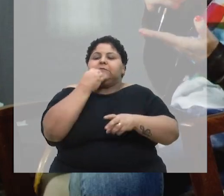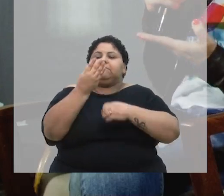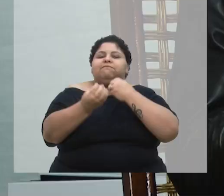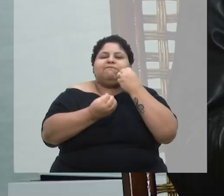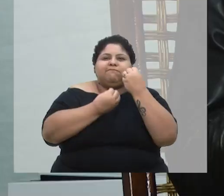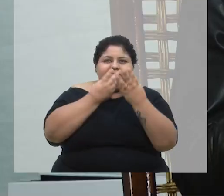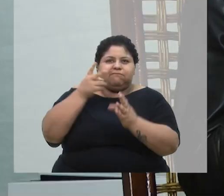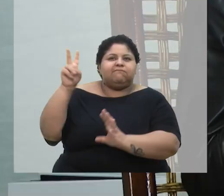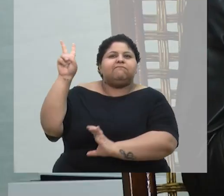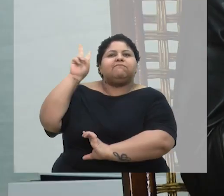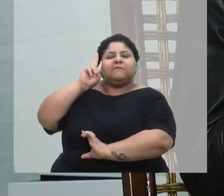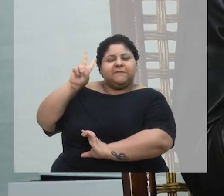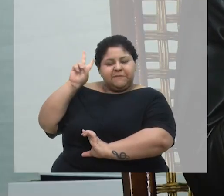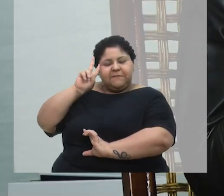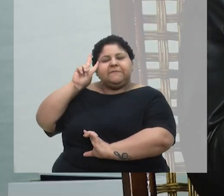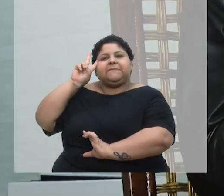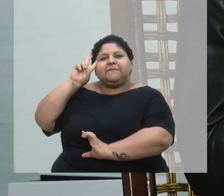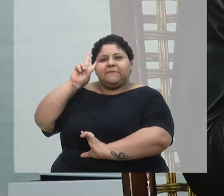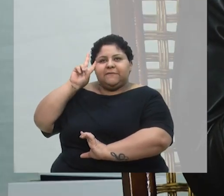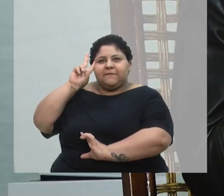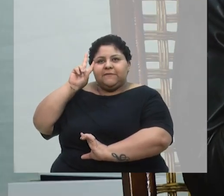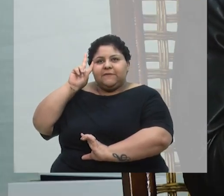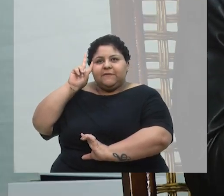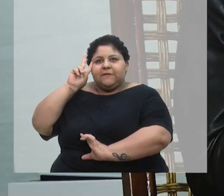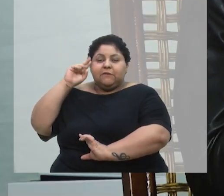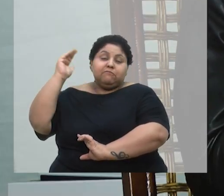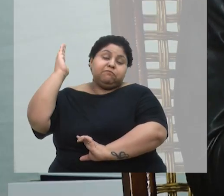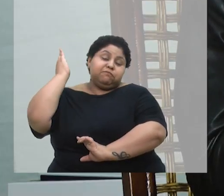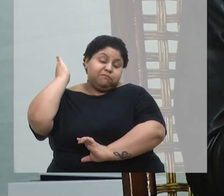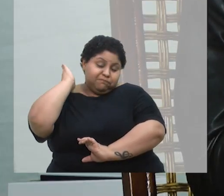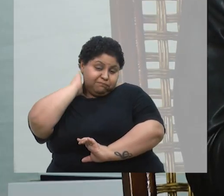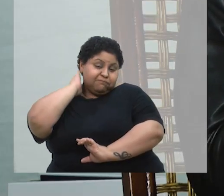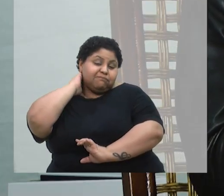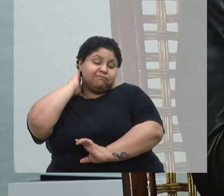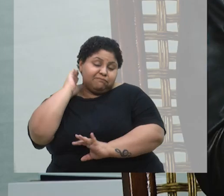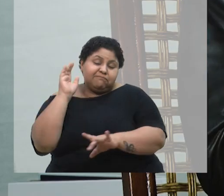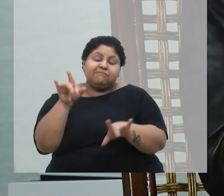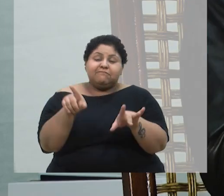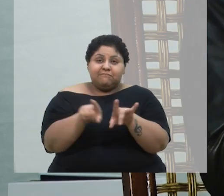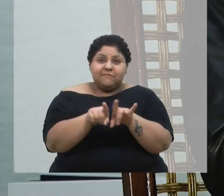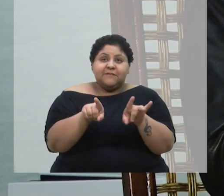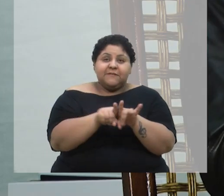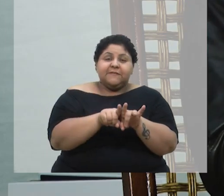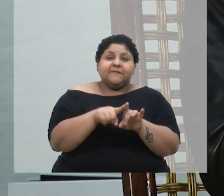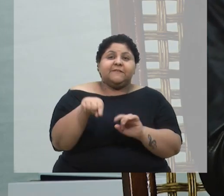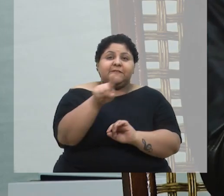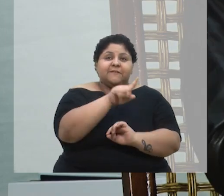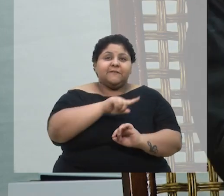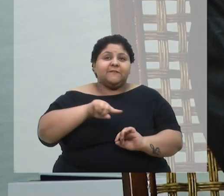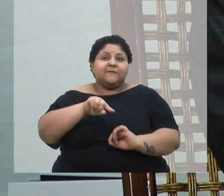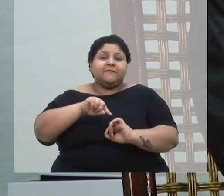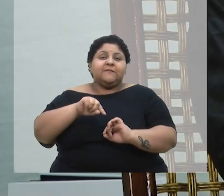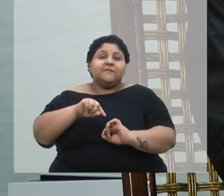contações de histórias, nos bate-papos e também nas